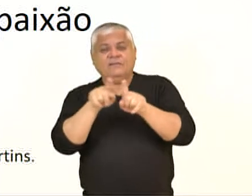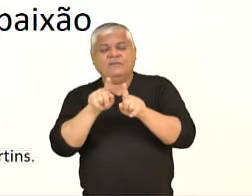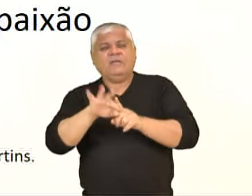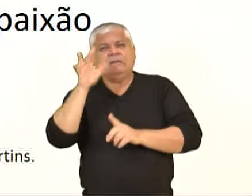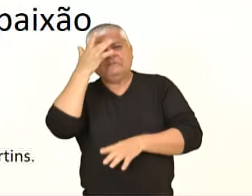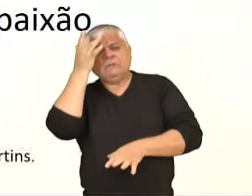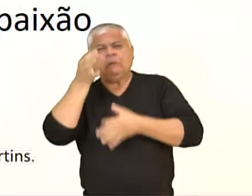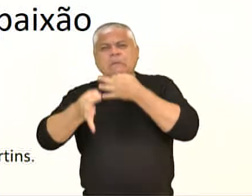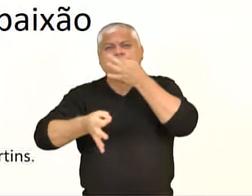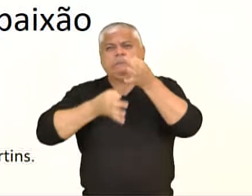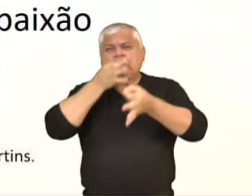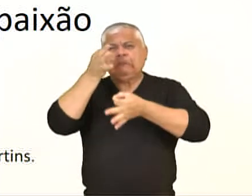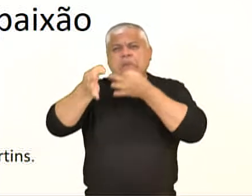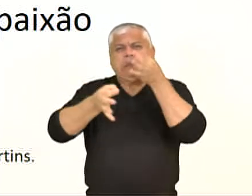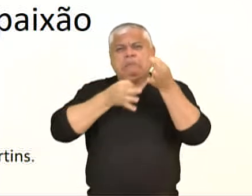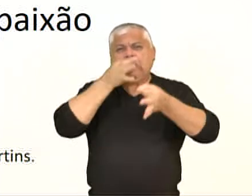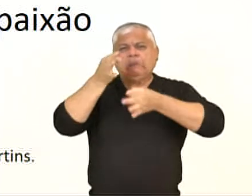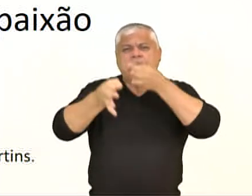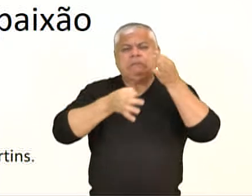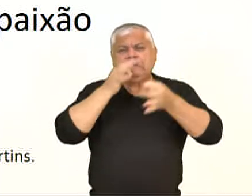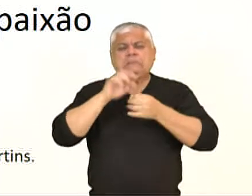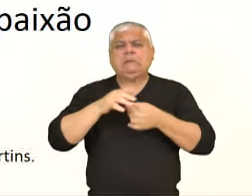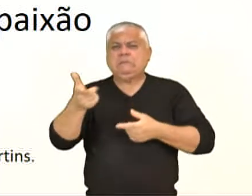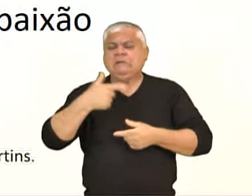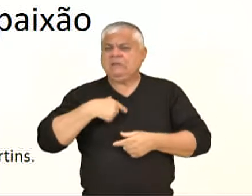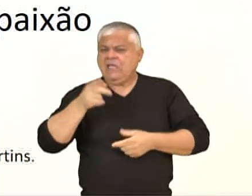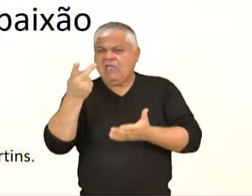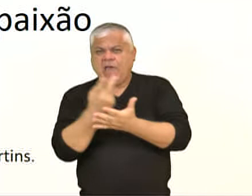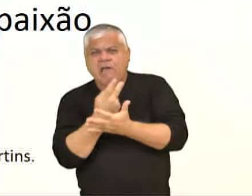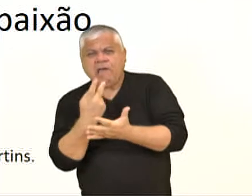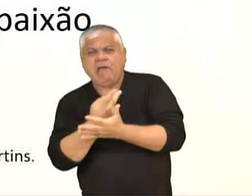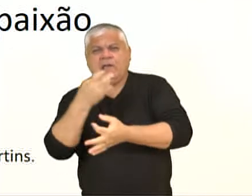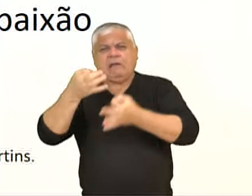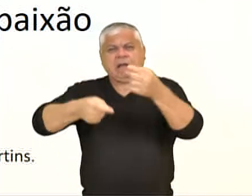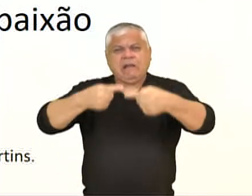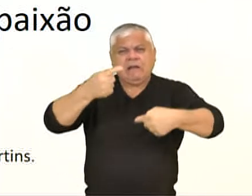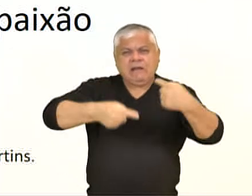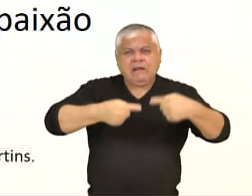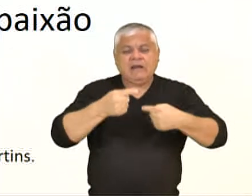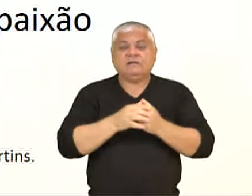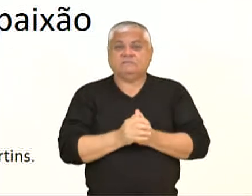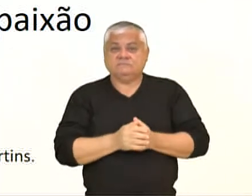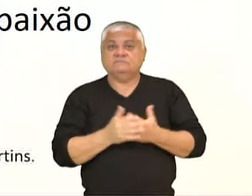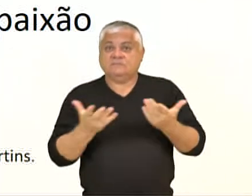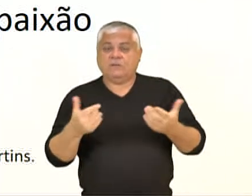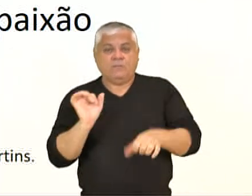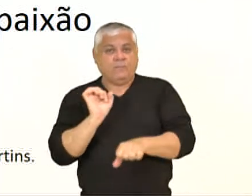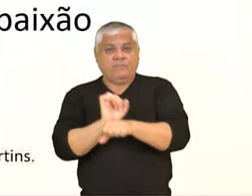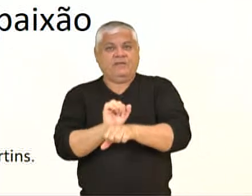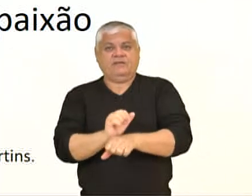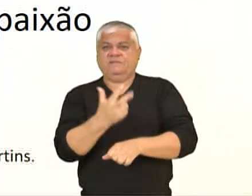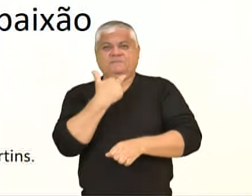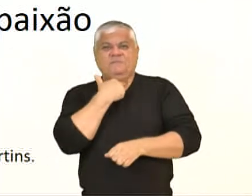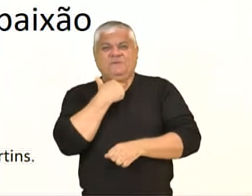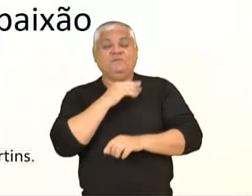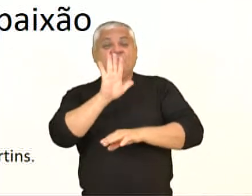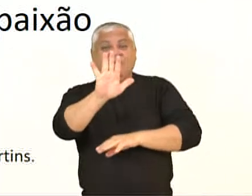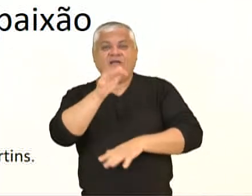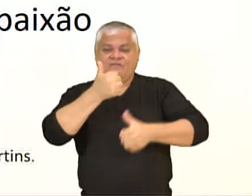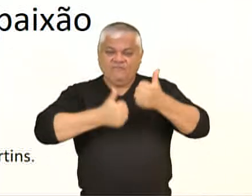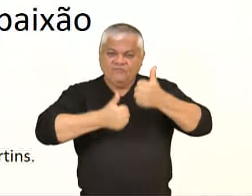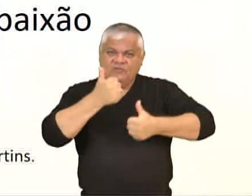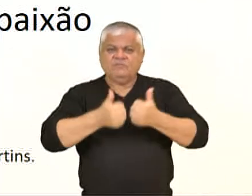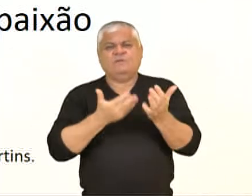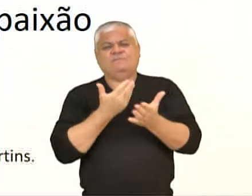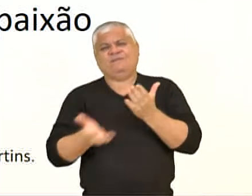de arbitragem para justificar as marcações. Os negócios não podem parar, mas o futebol perde